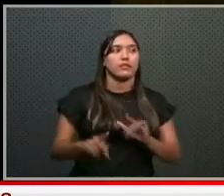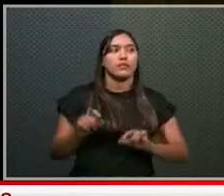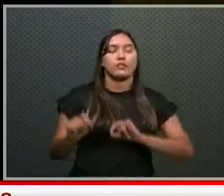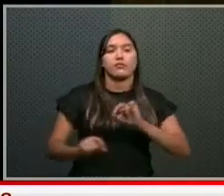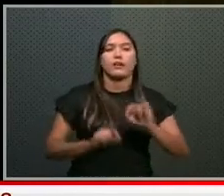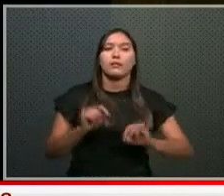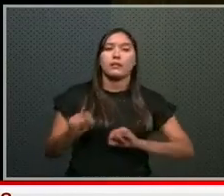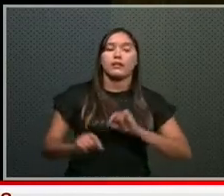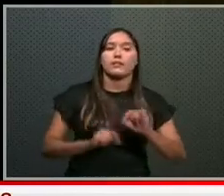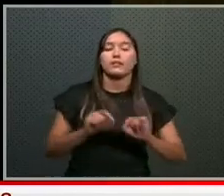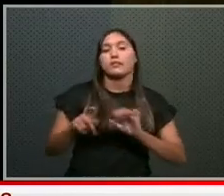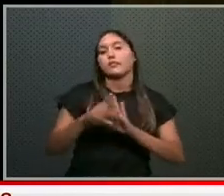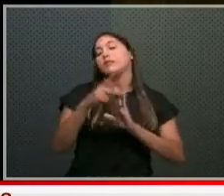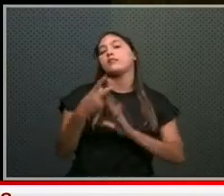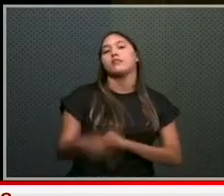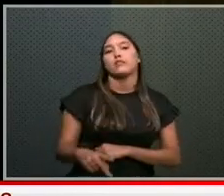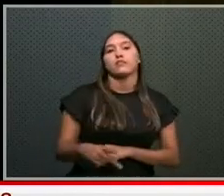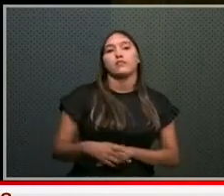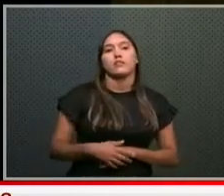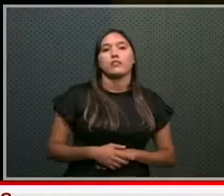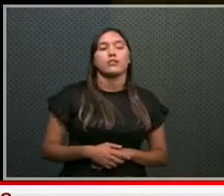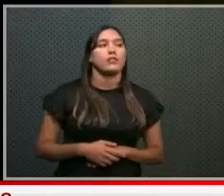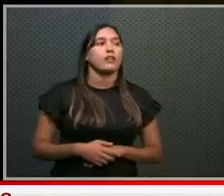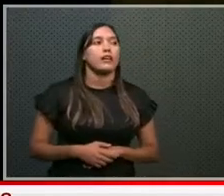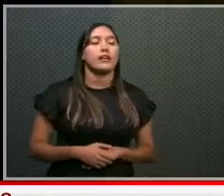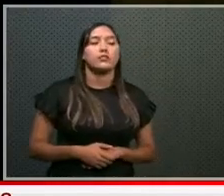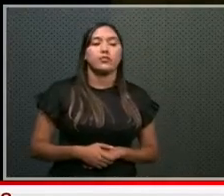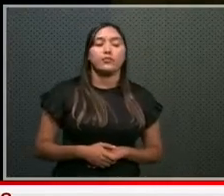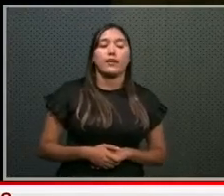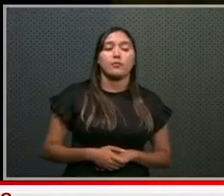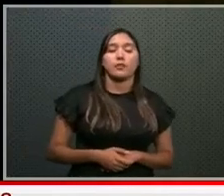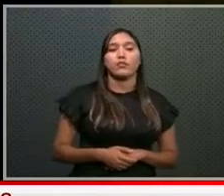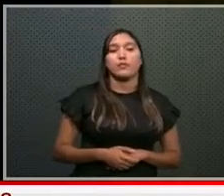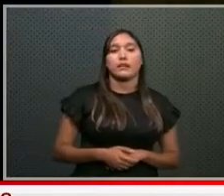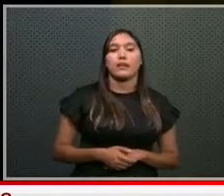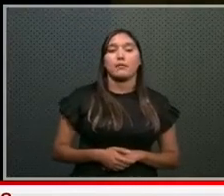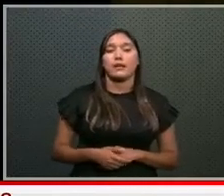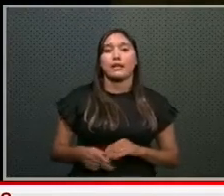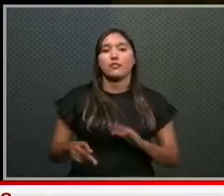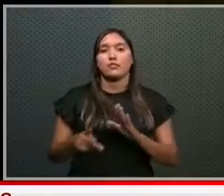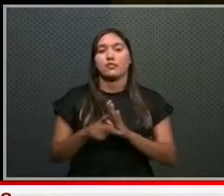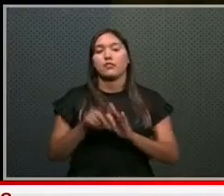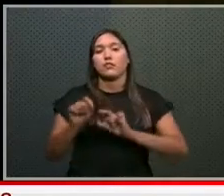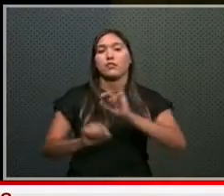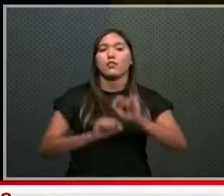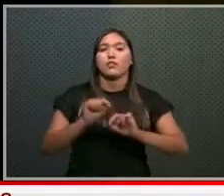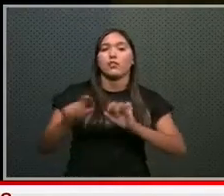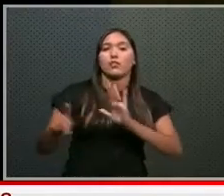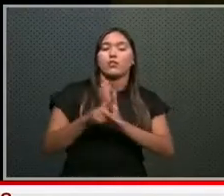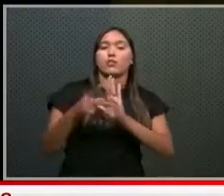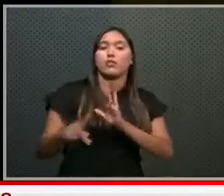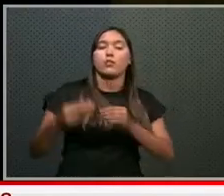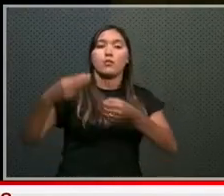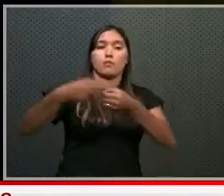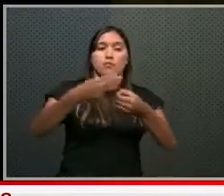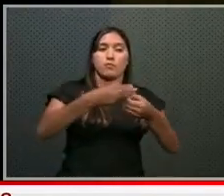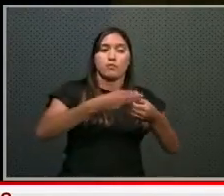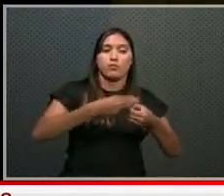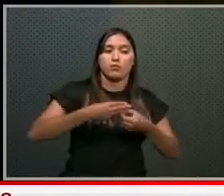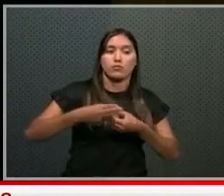que queimar infelizmente no século 21 que nós estamos vivendo hoje no município que eu moro que se chama município